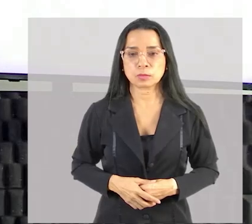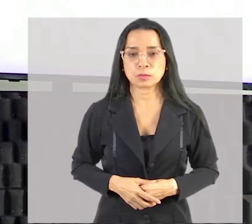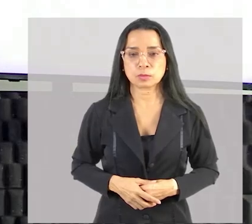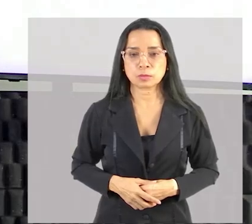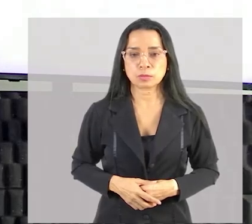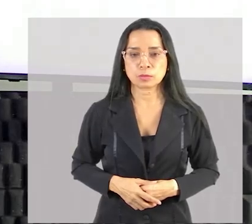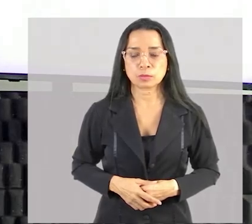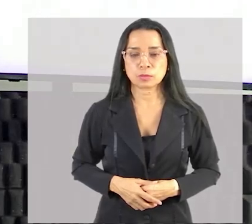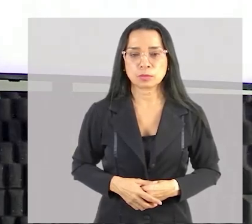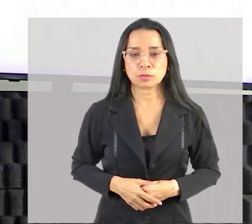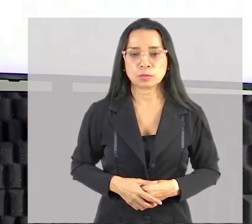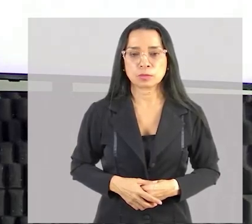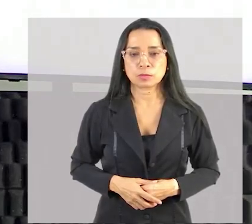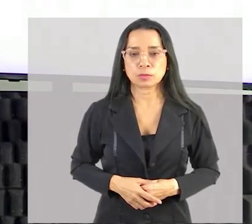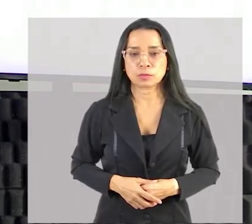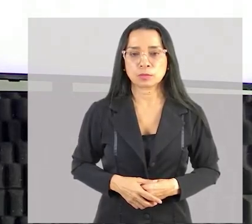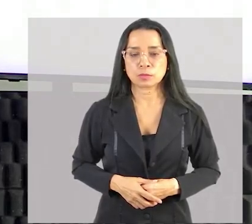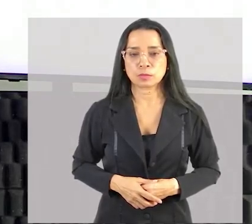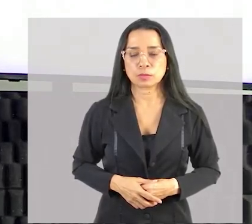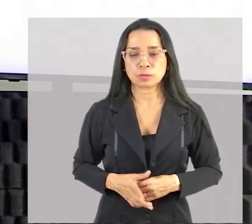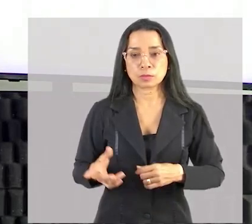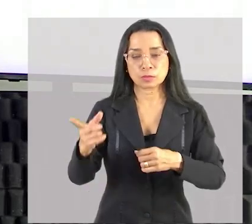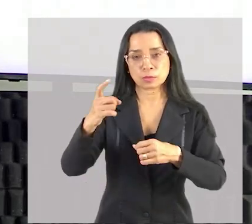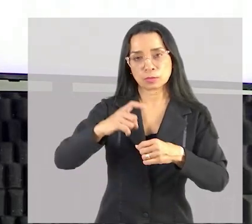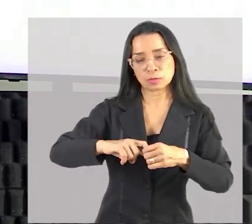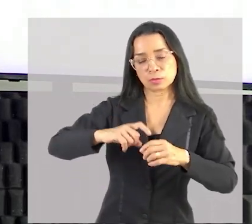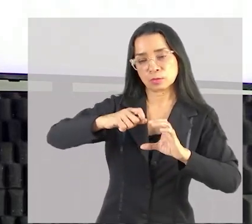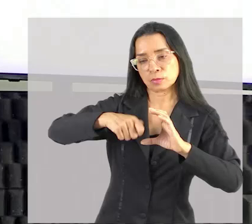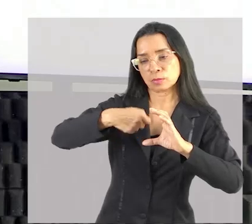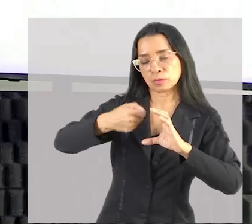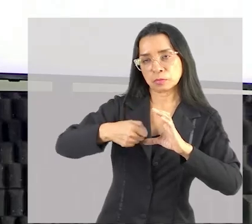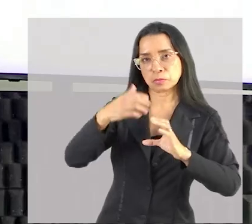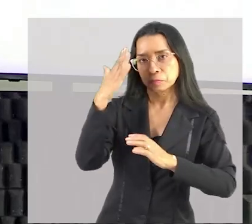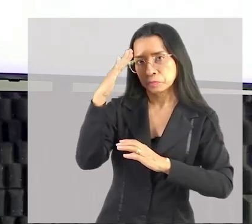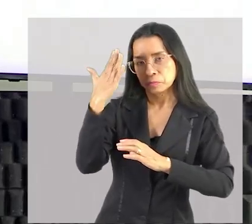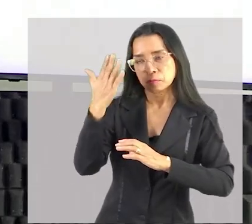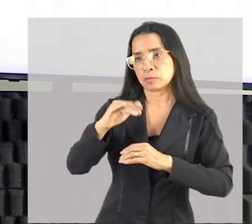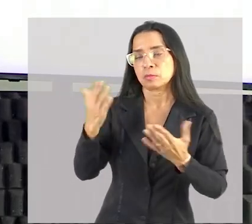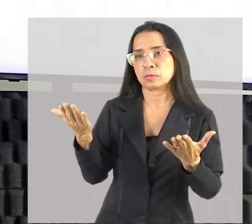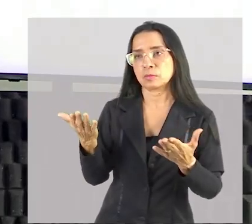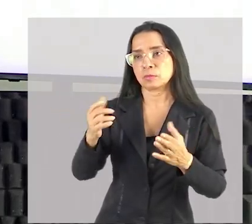Não esquece, não entendeu direito, volta o vídeo e aproveita.